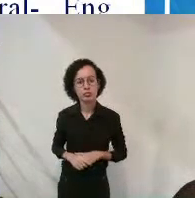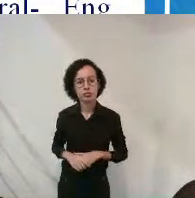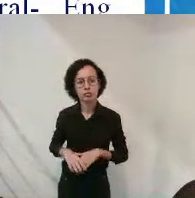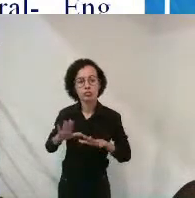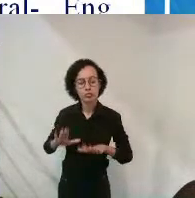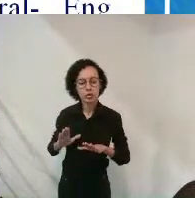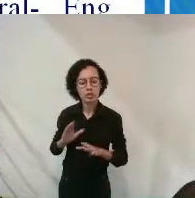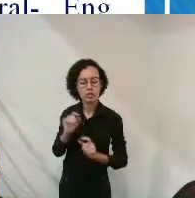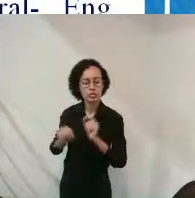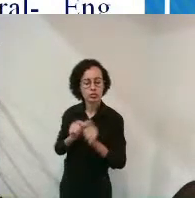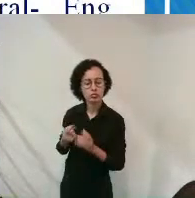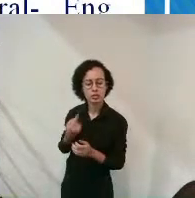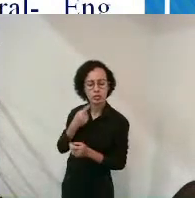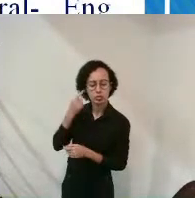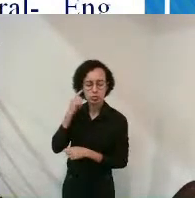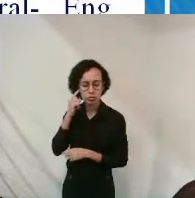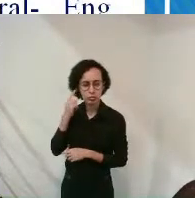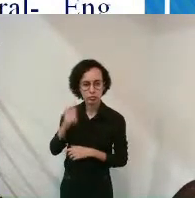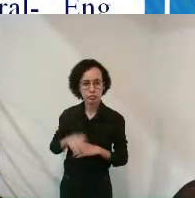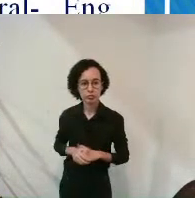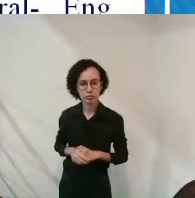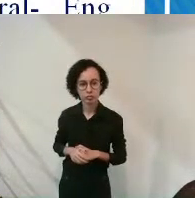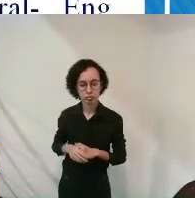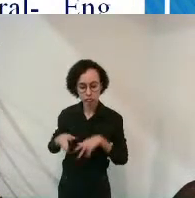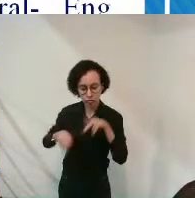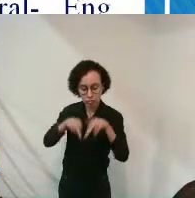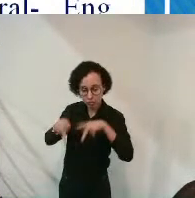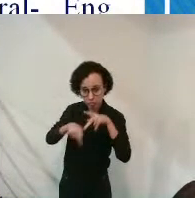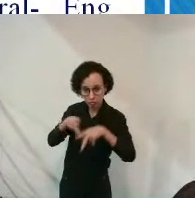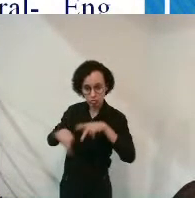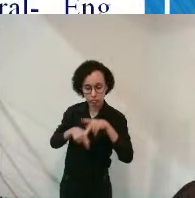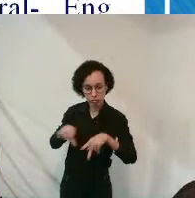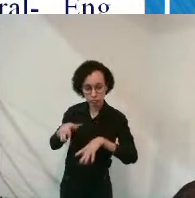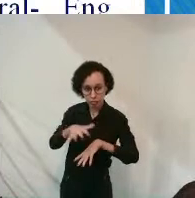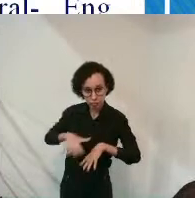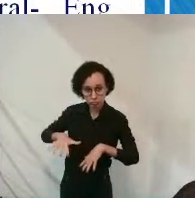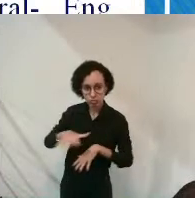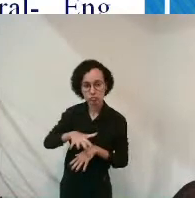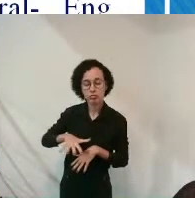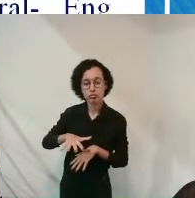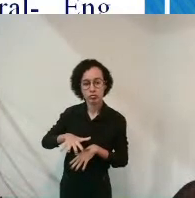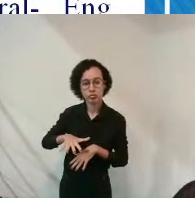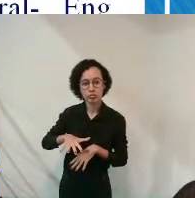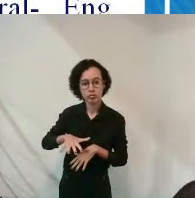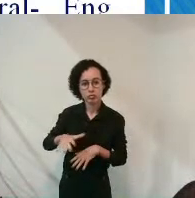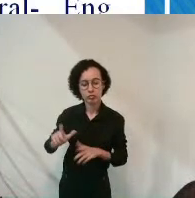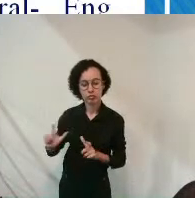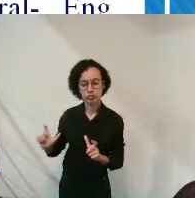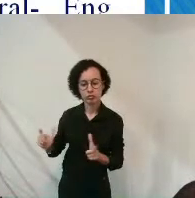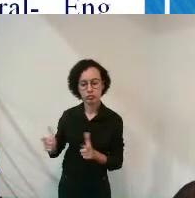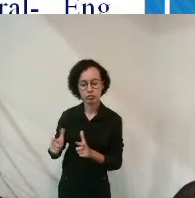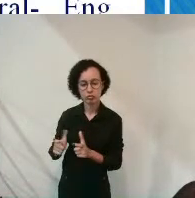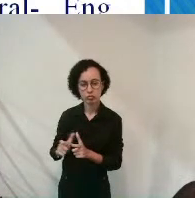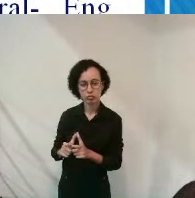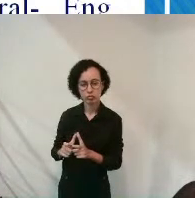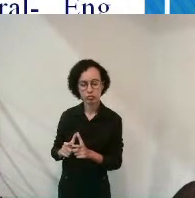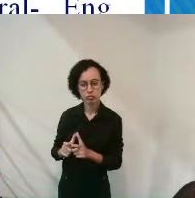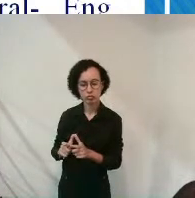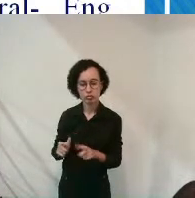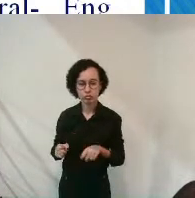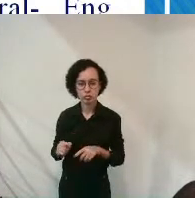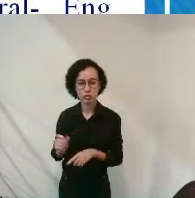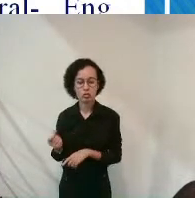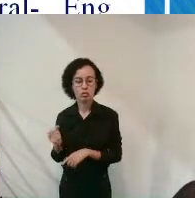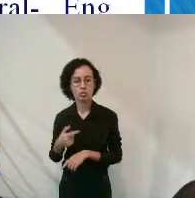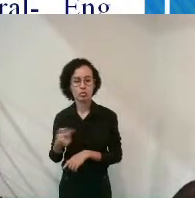o questionamento? A população é bem menor do que os